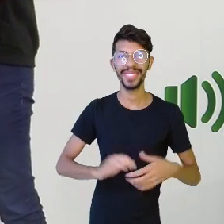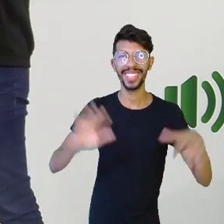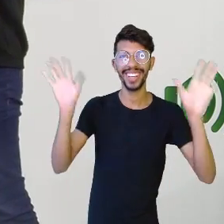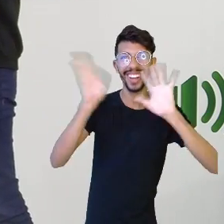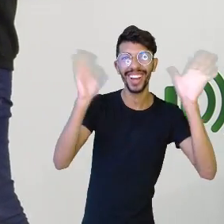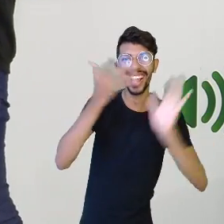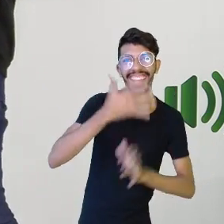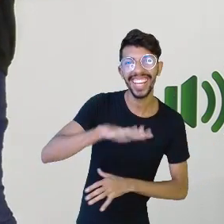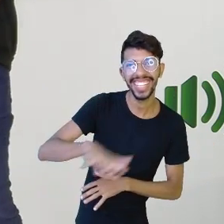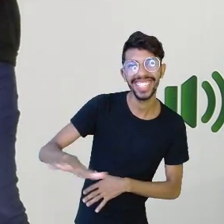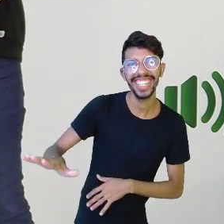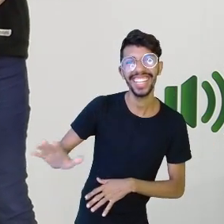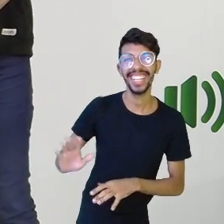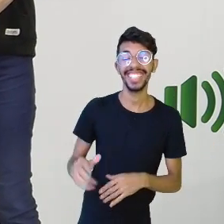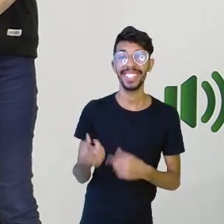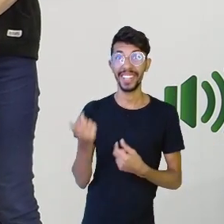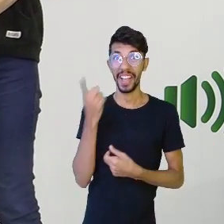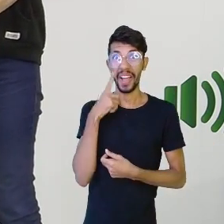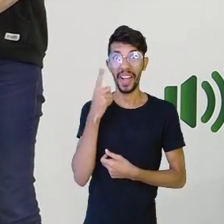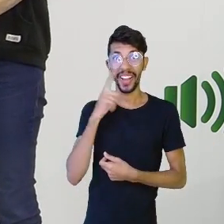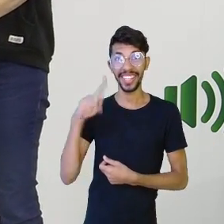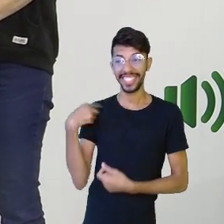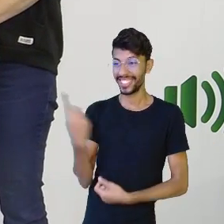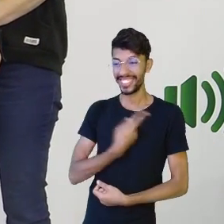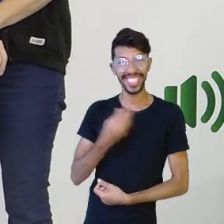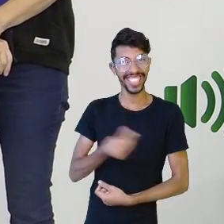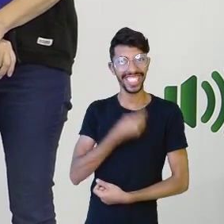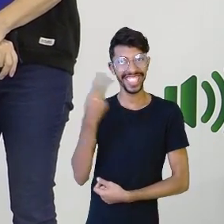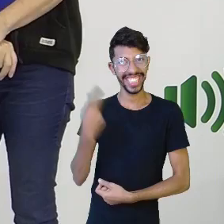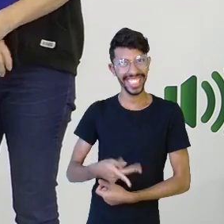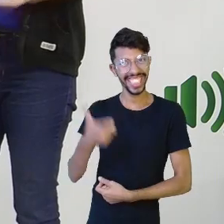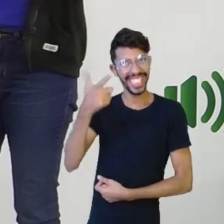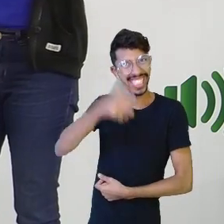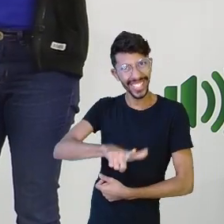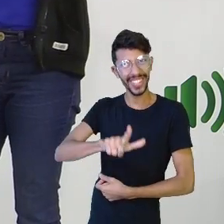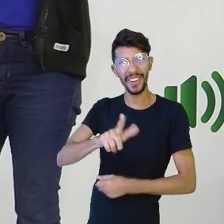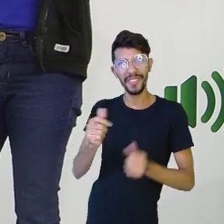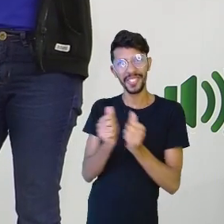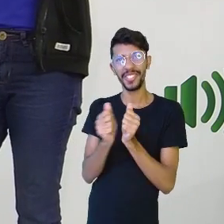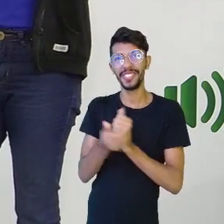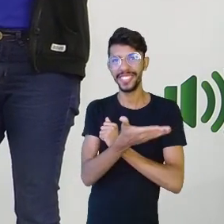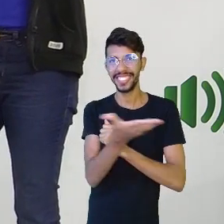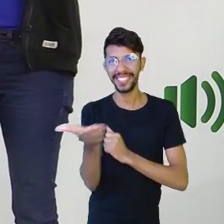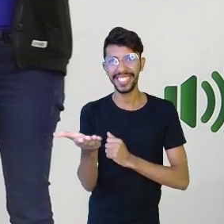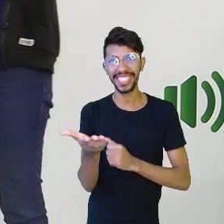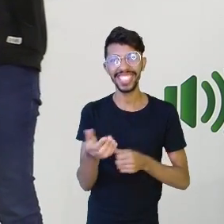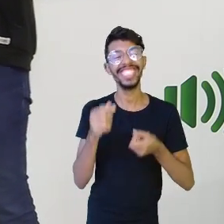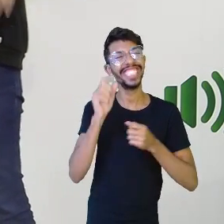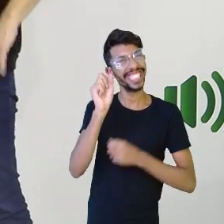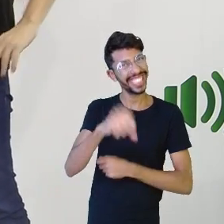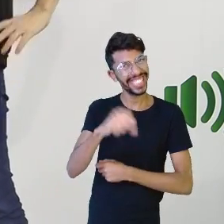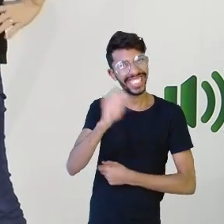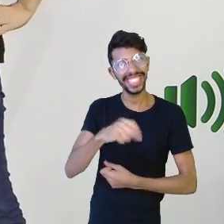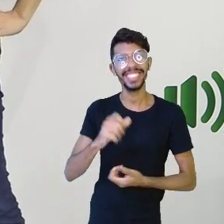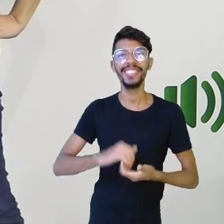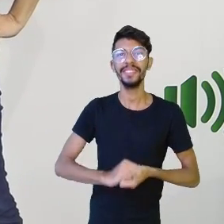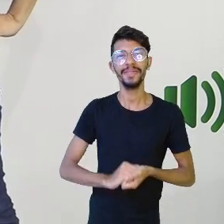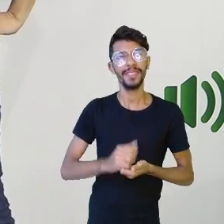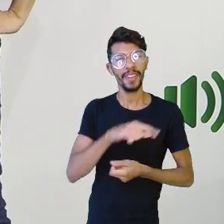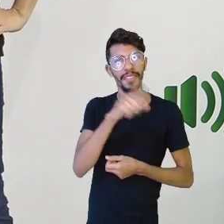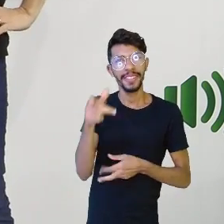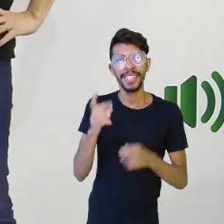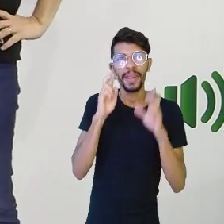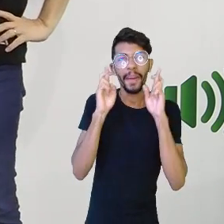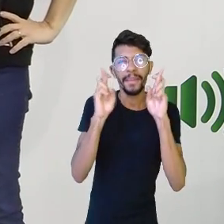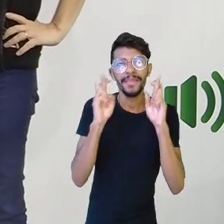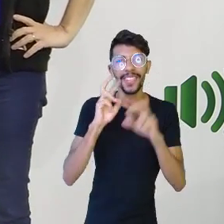Olá, crianças! Olha nós aqui de volta de novo com vocês. Isso mesmo! Ficar esperando o